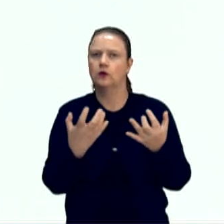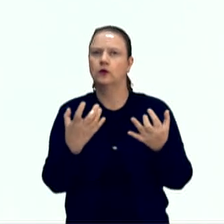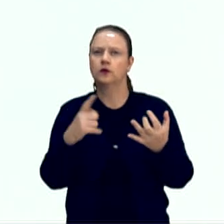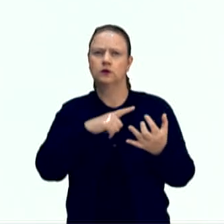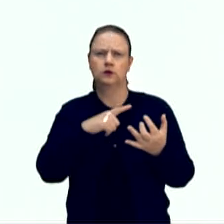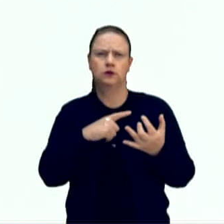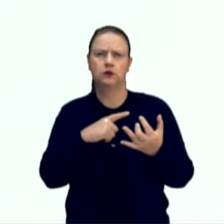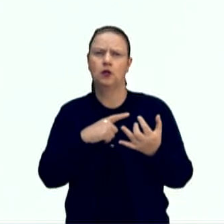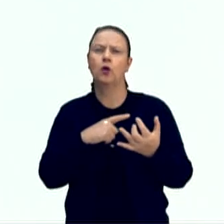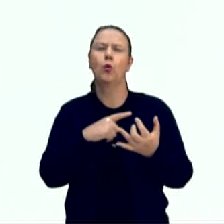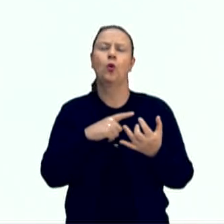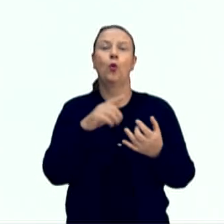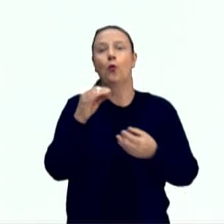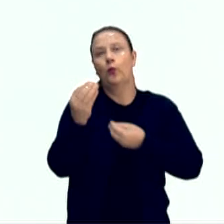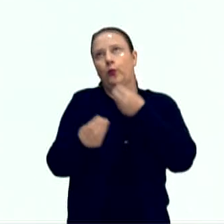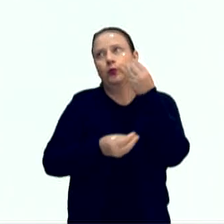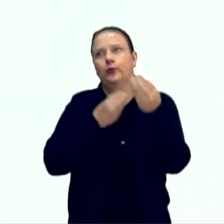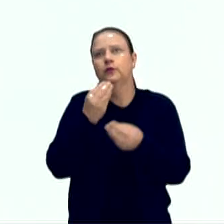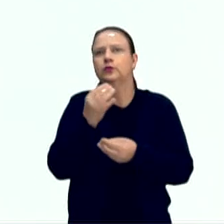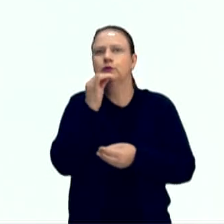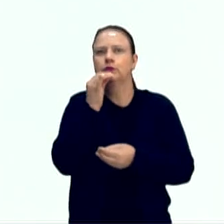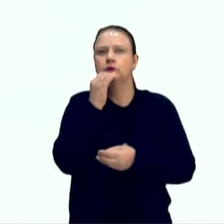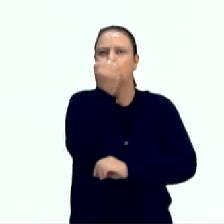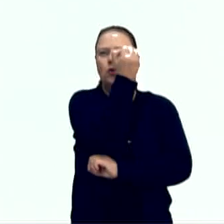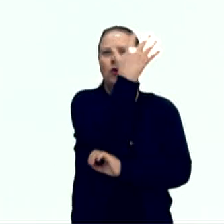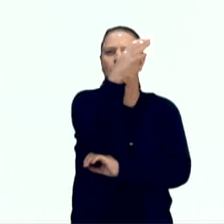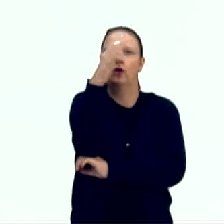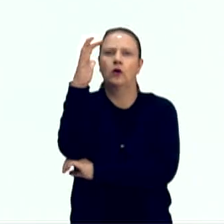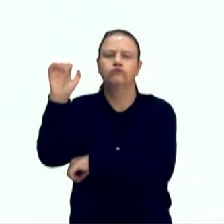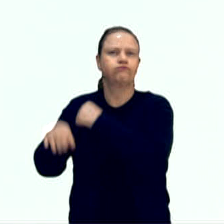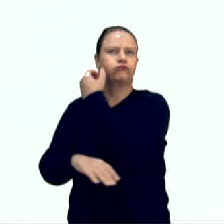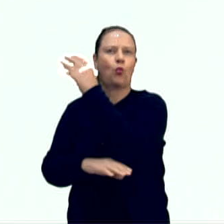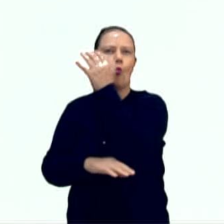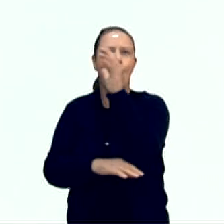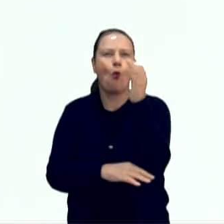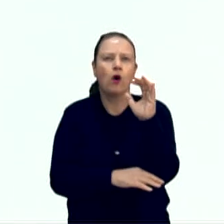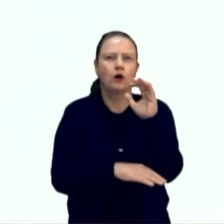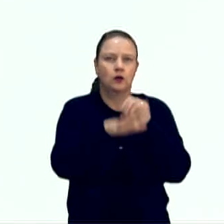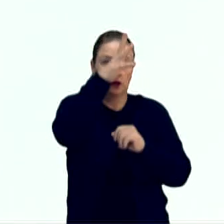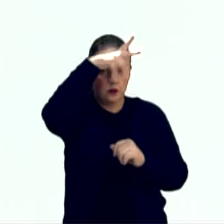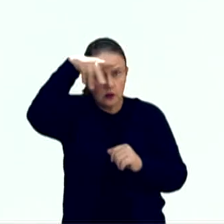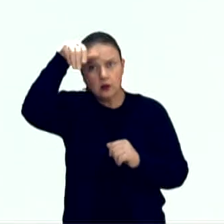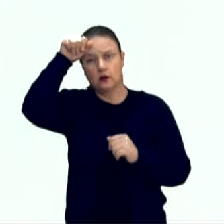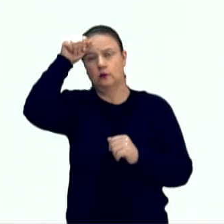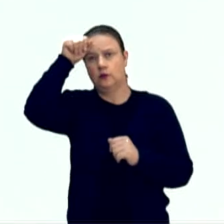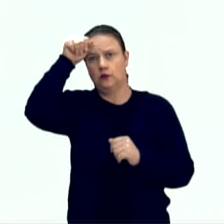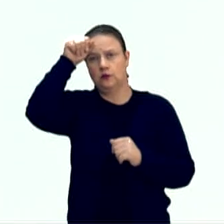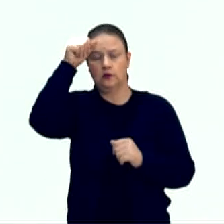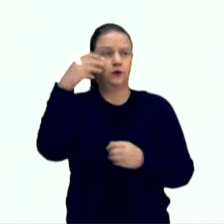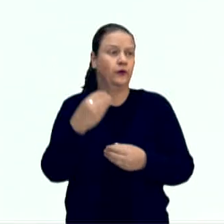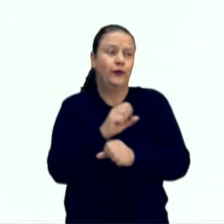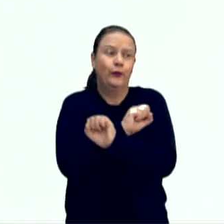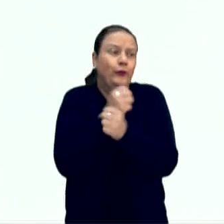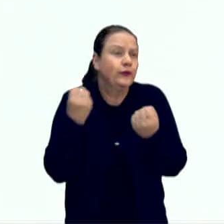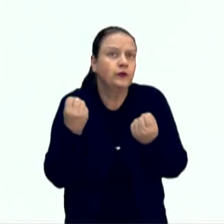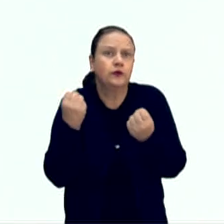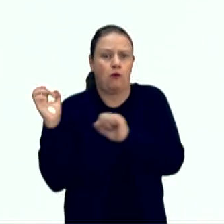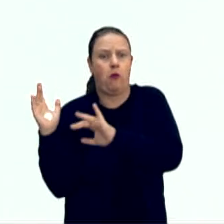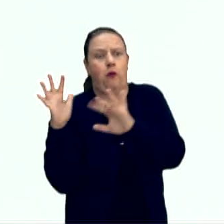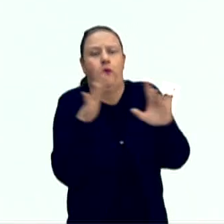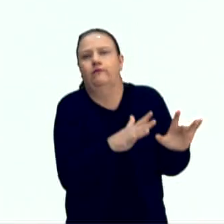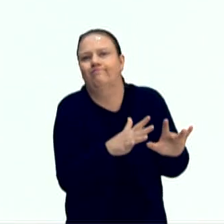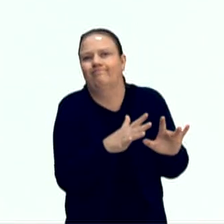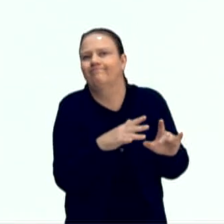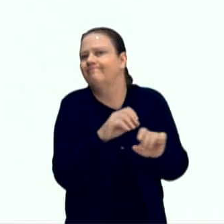muito densa, como a nossa floresta amazônica, aí você não vai ter um povoamento muito grande,